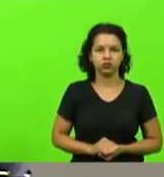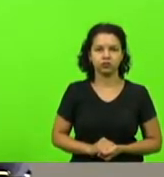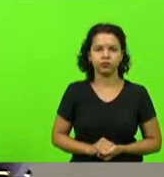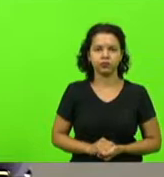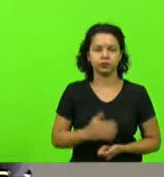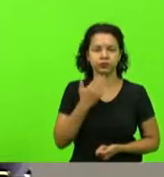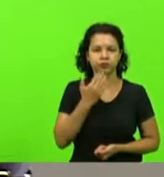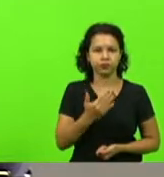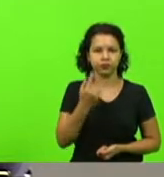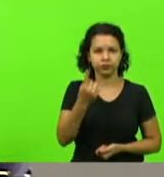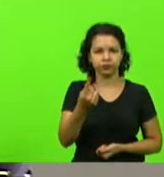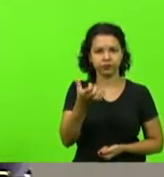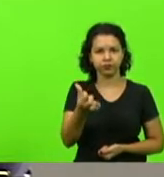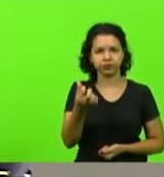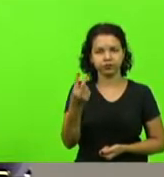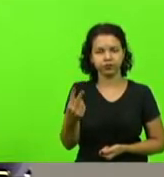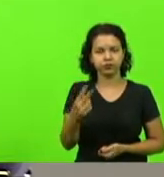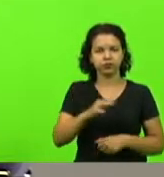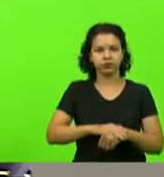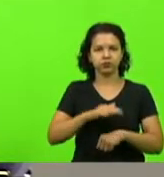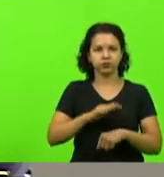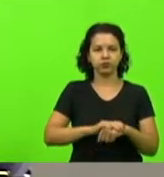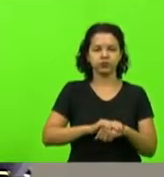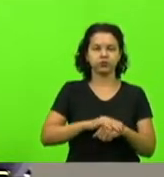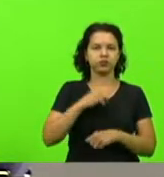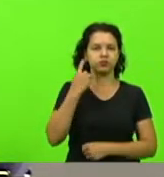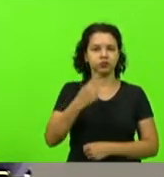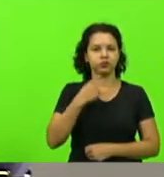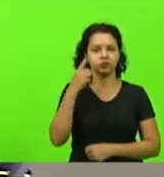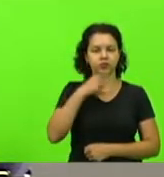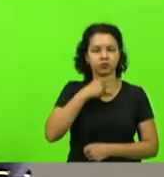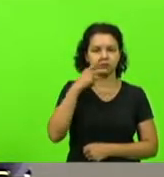Requerimento 162, autor deputado Kennedy Nunes,